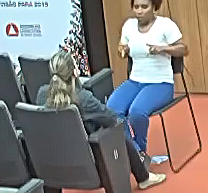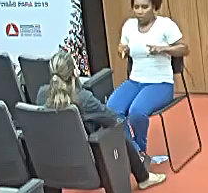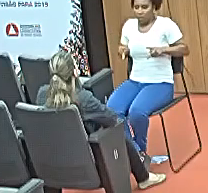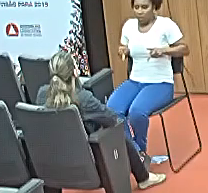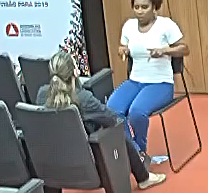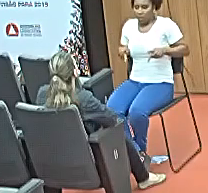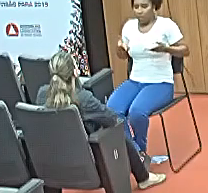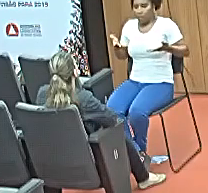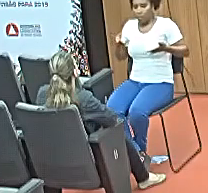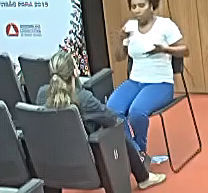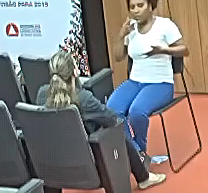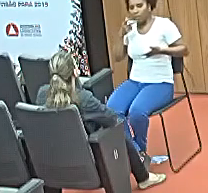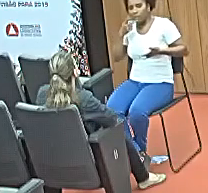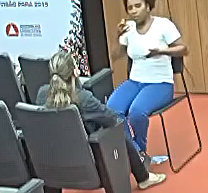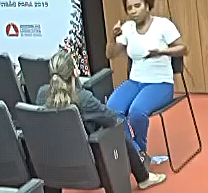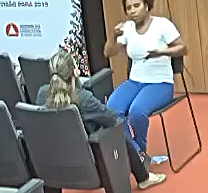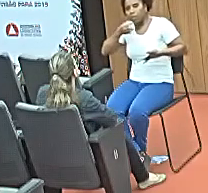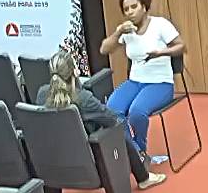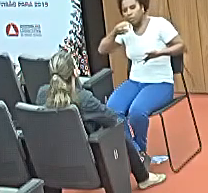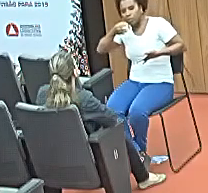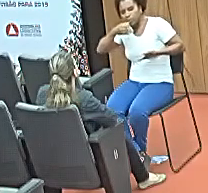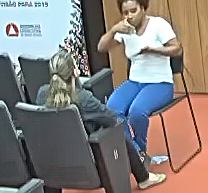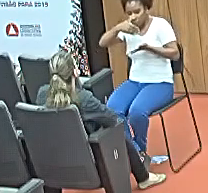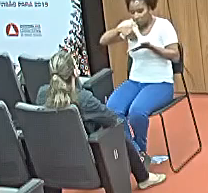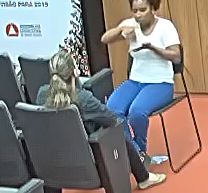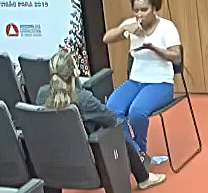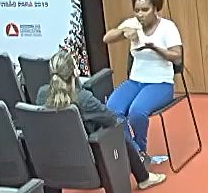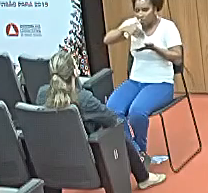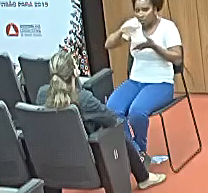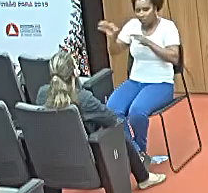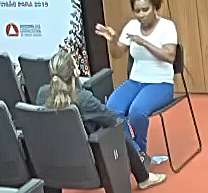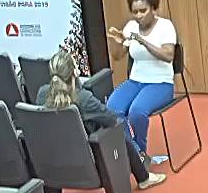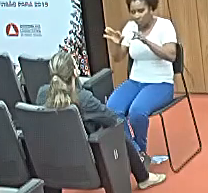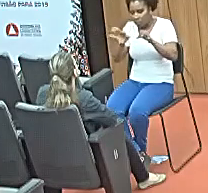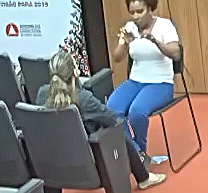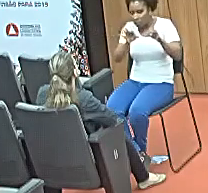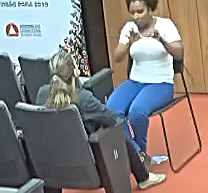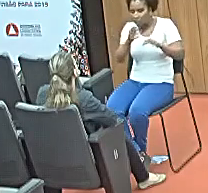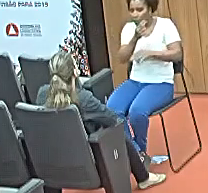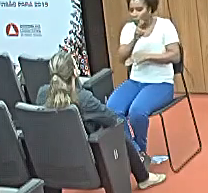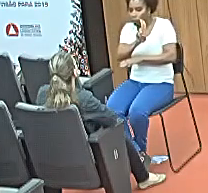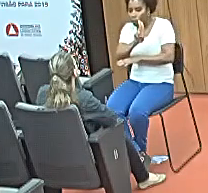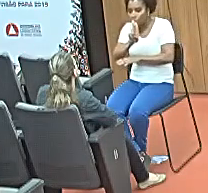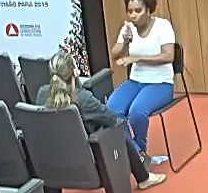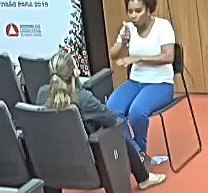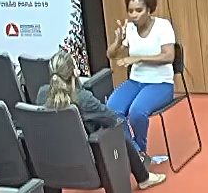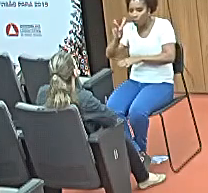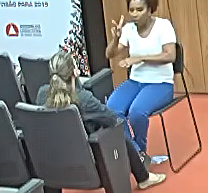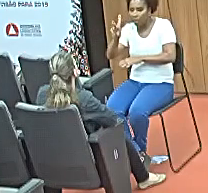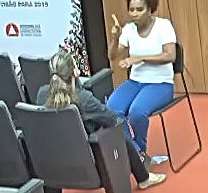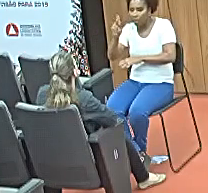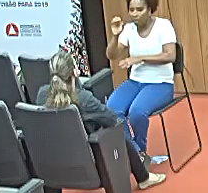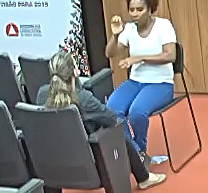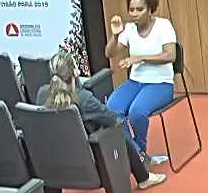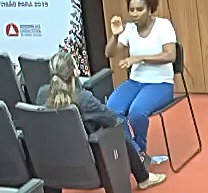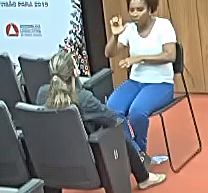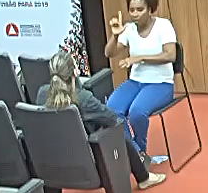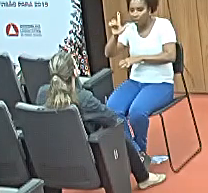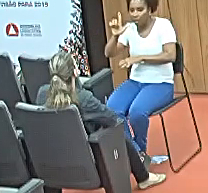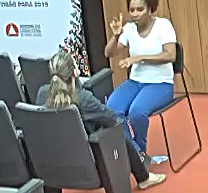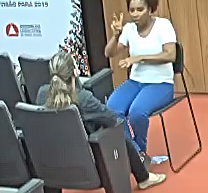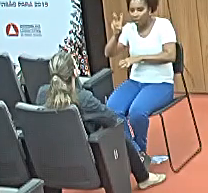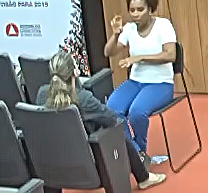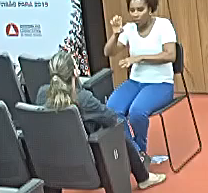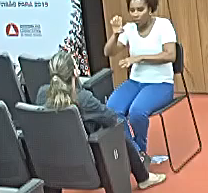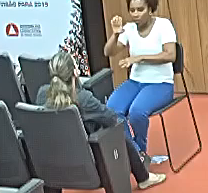o secretário de planejamento senhor helvécio magalhães é fomos discutir as